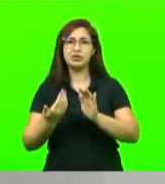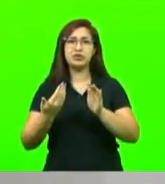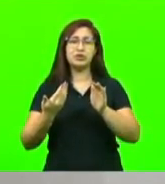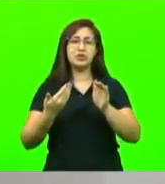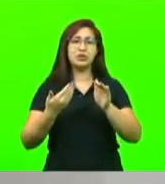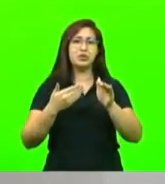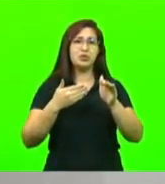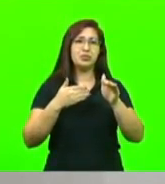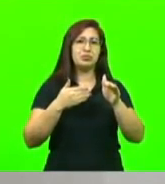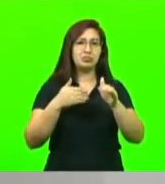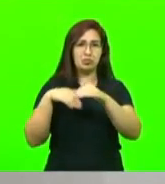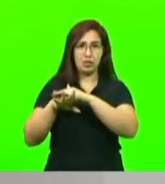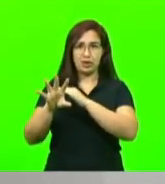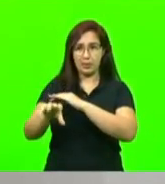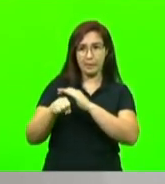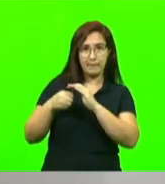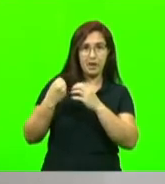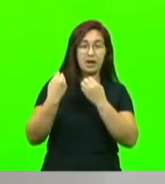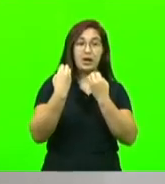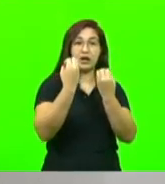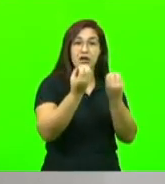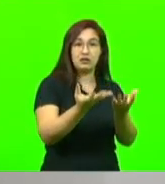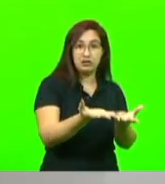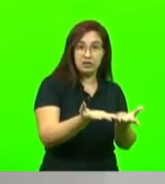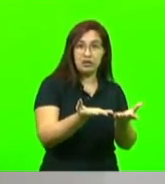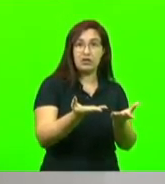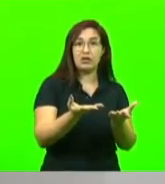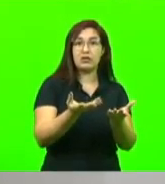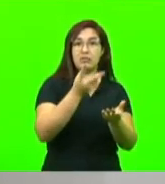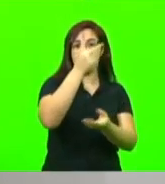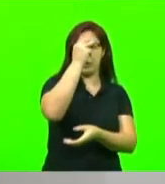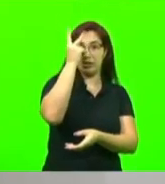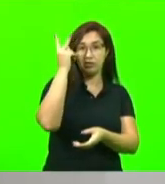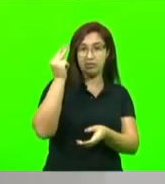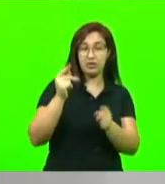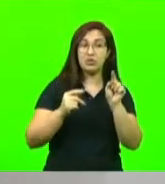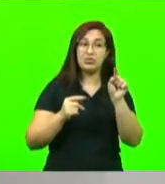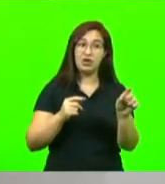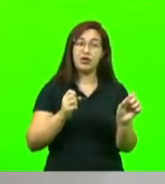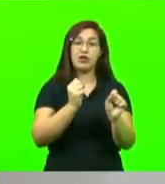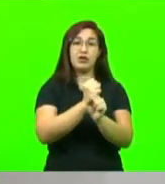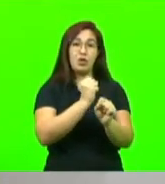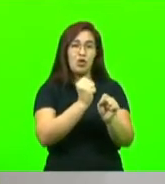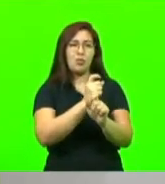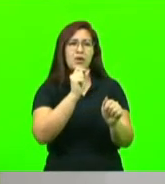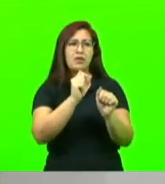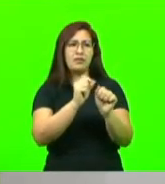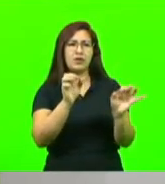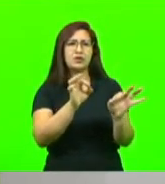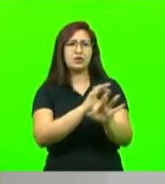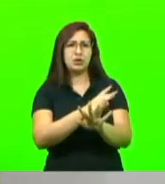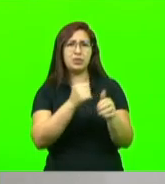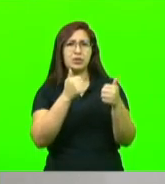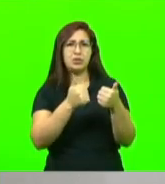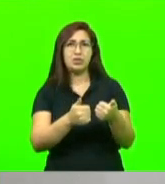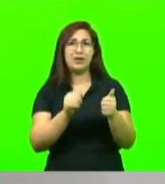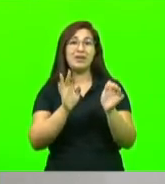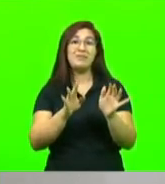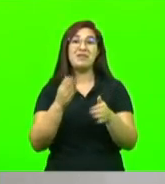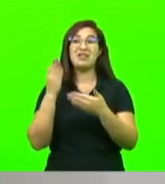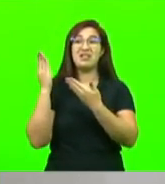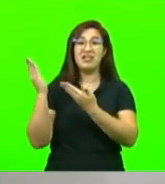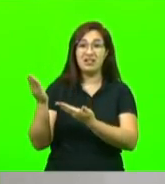os catarinenses, pega o dinheiro, entrega para o prefeito, sai lá. Olha só a pose dele, de Jesus Cristo, Salvador da